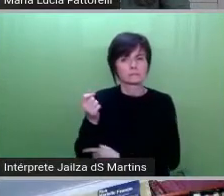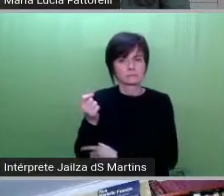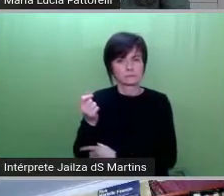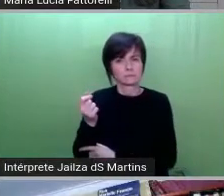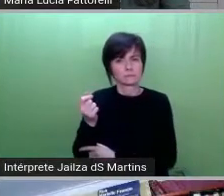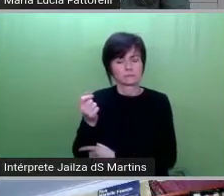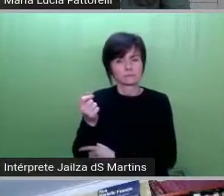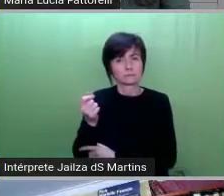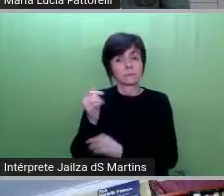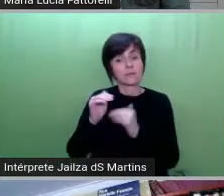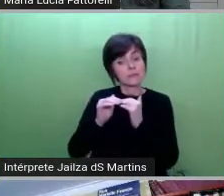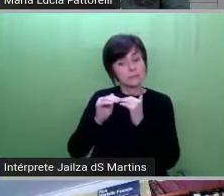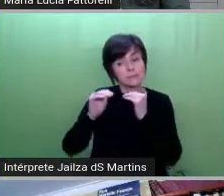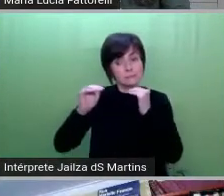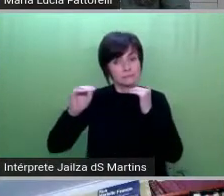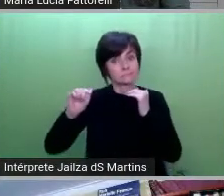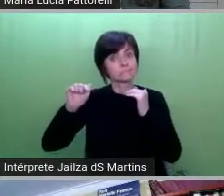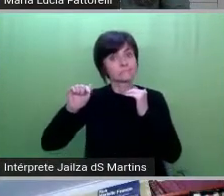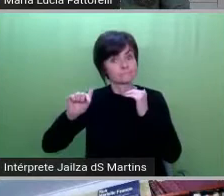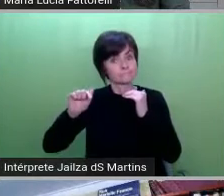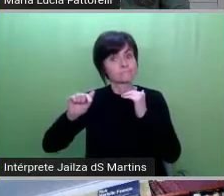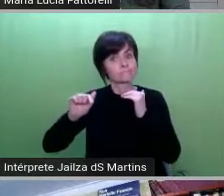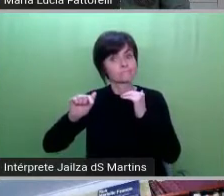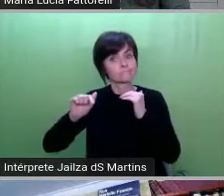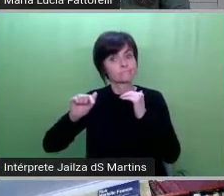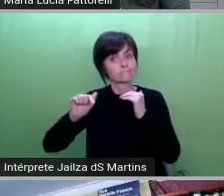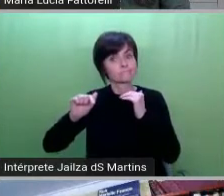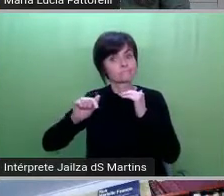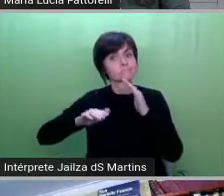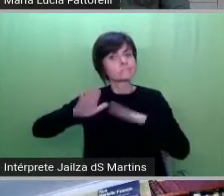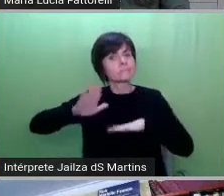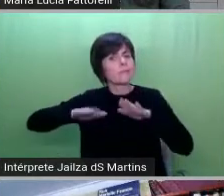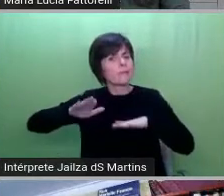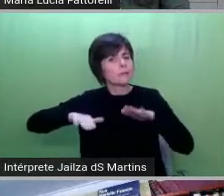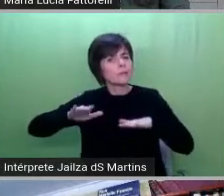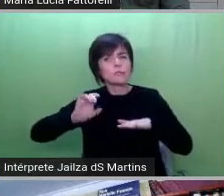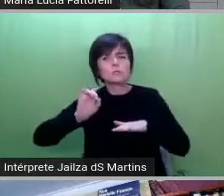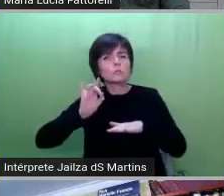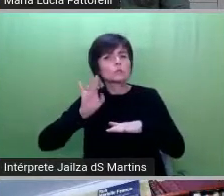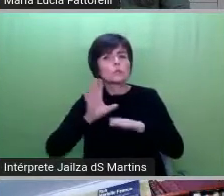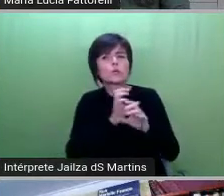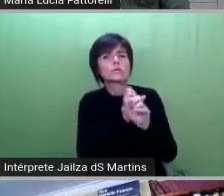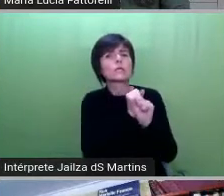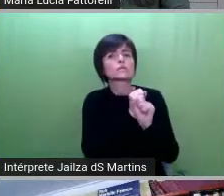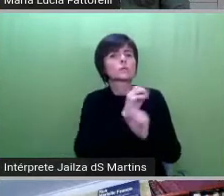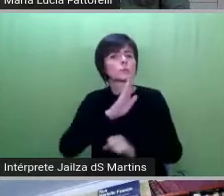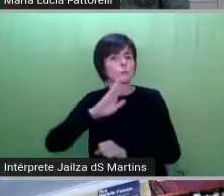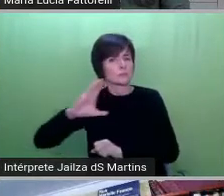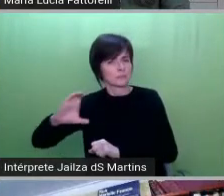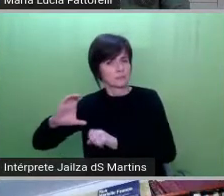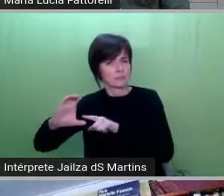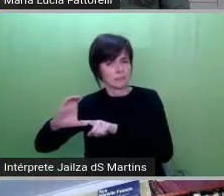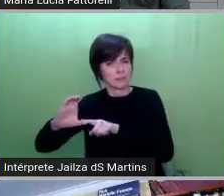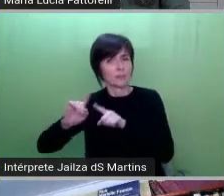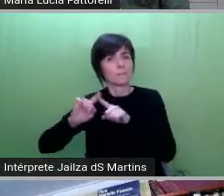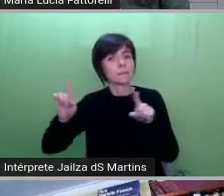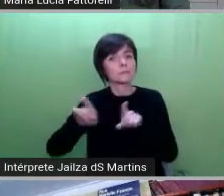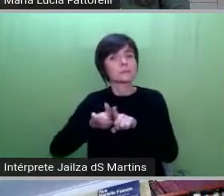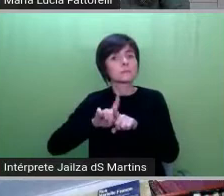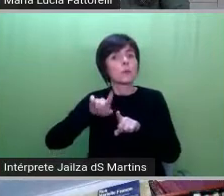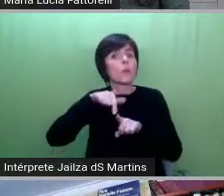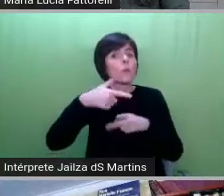E essa estabilidade monetária depende de muitos outros fatores, além do que o Banco Central consegue fazer.